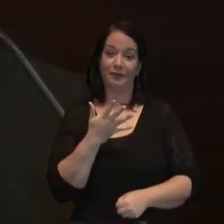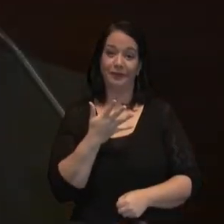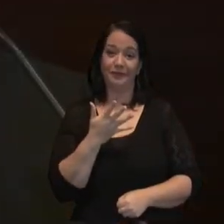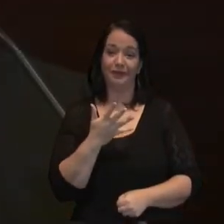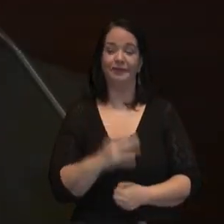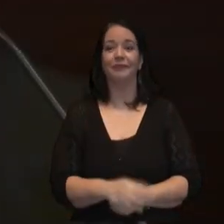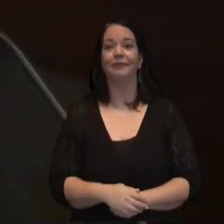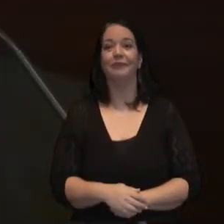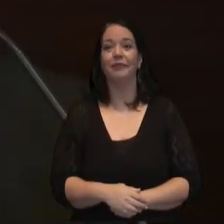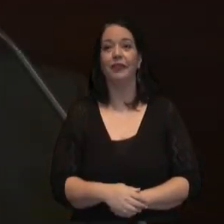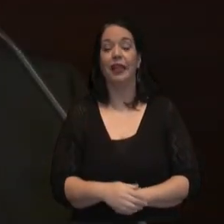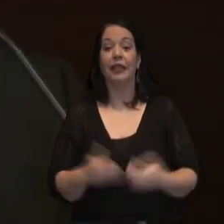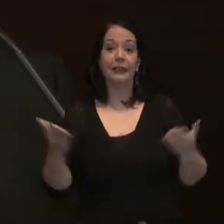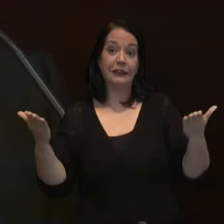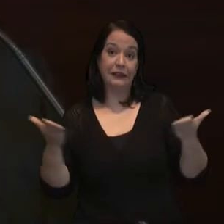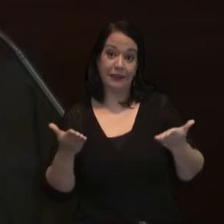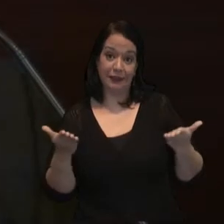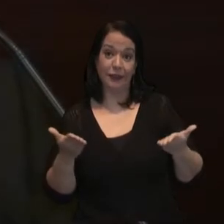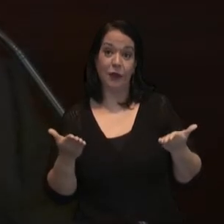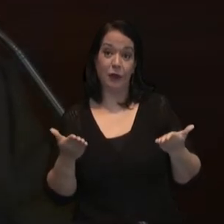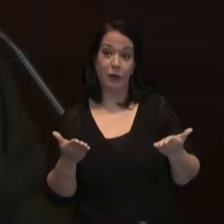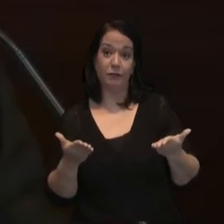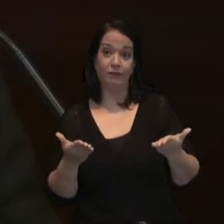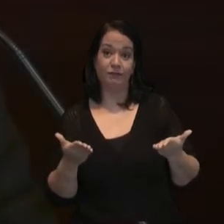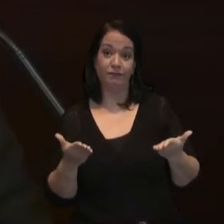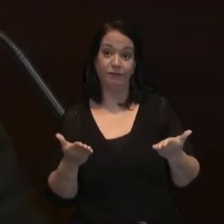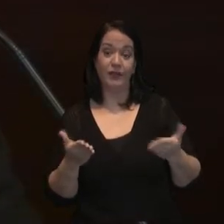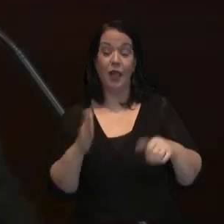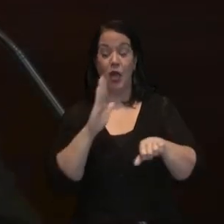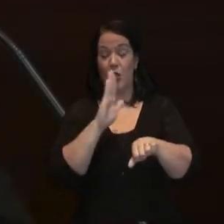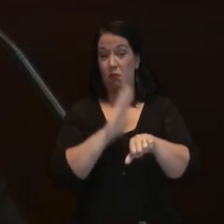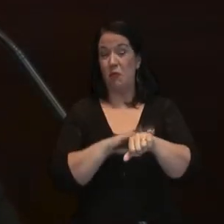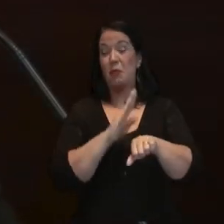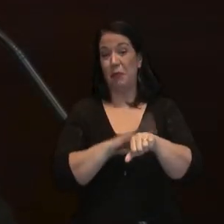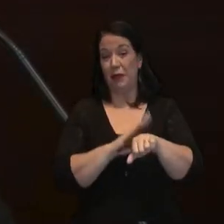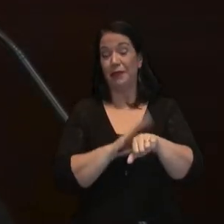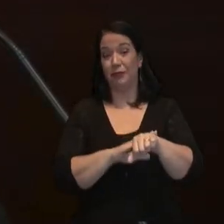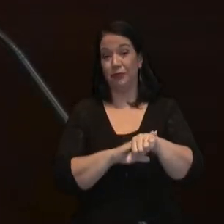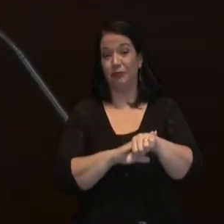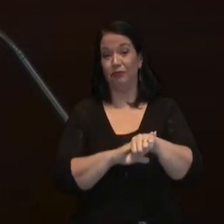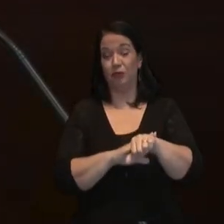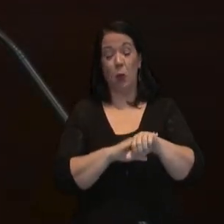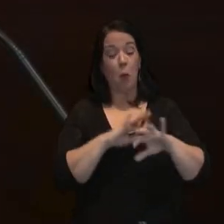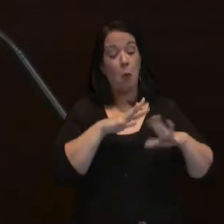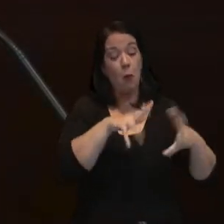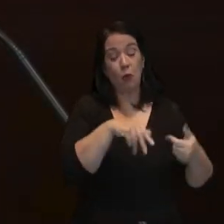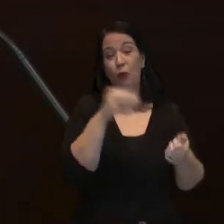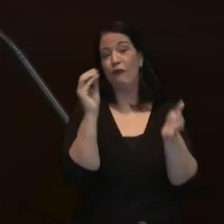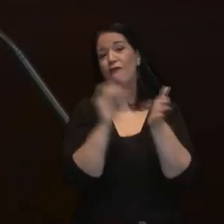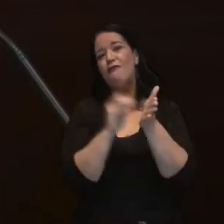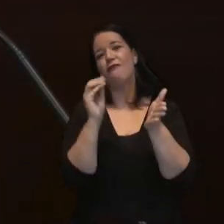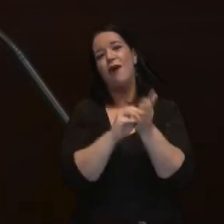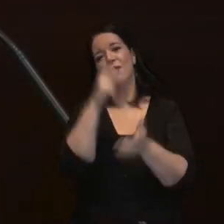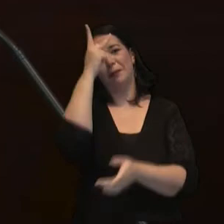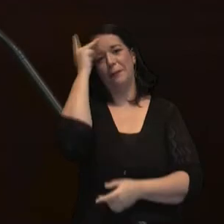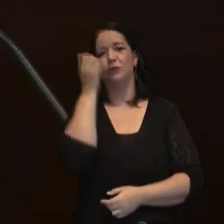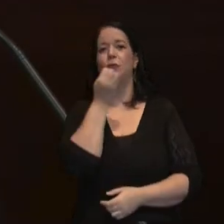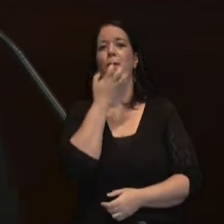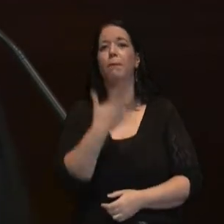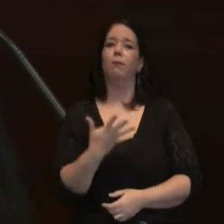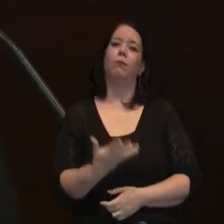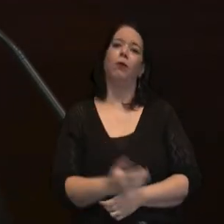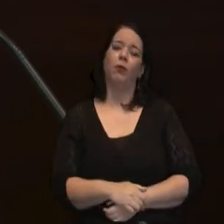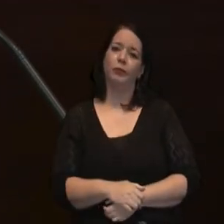E neste tempo, raro de homens do bem. Eu quero meditar com os irmãos sobre